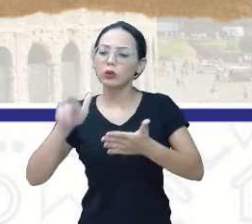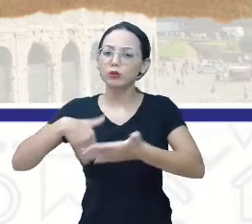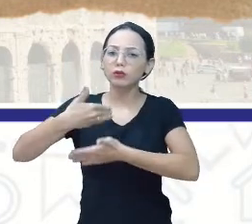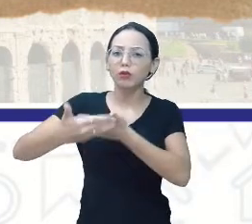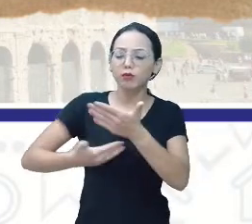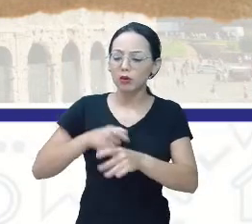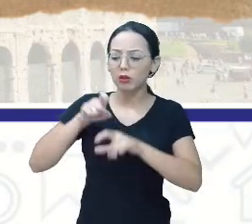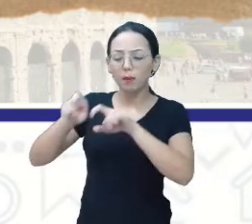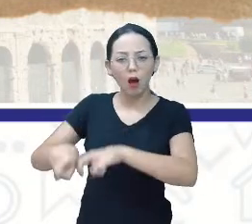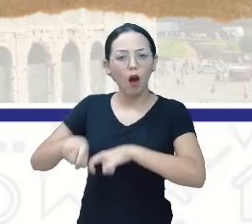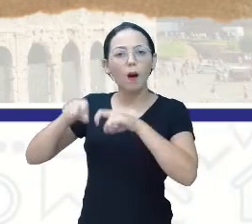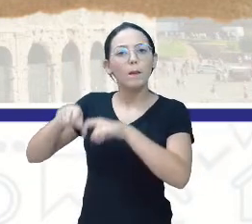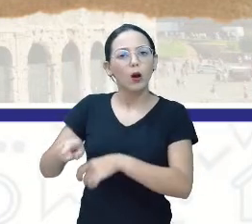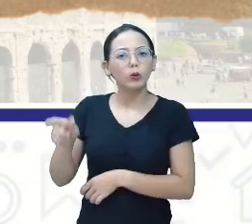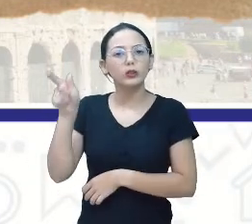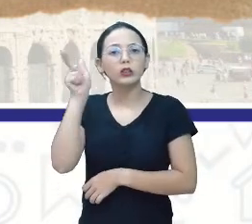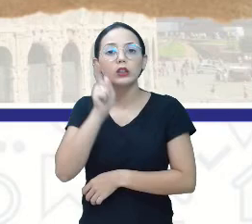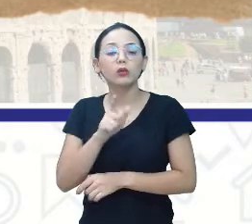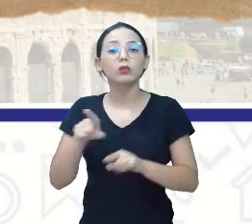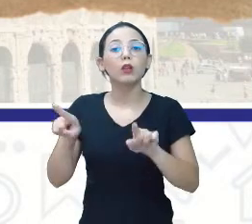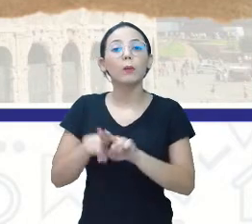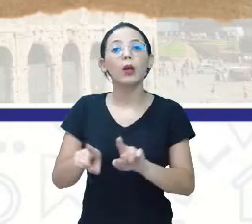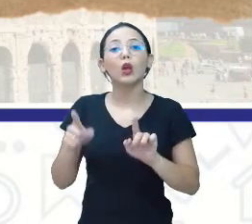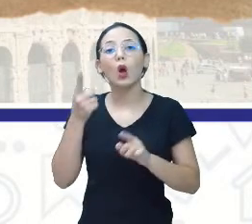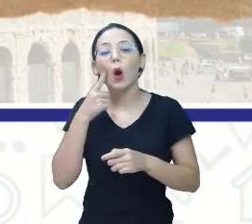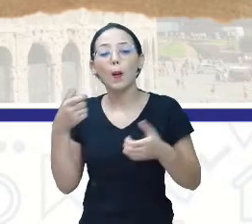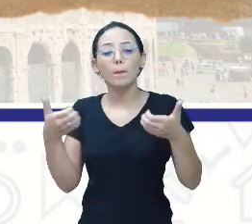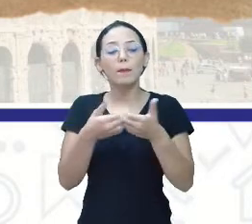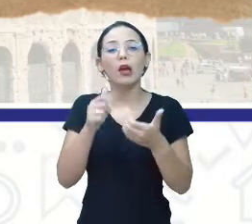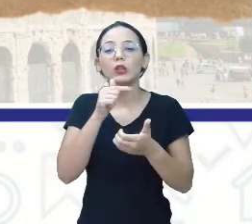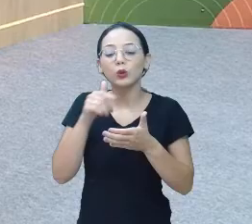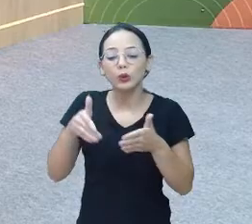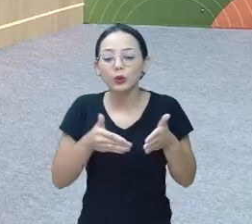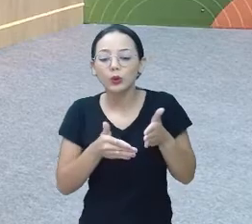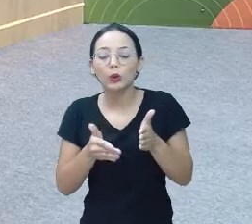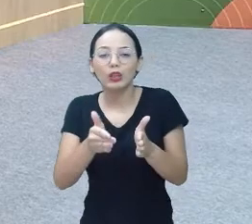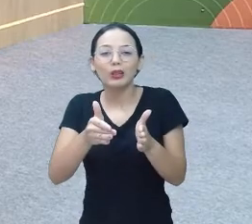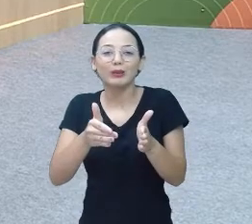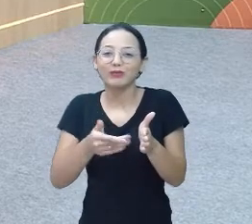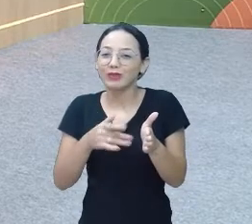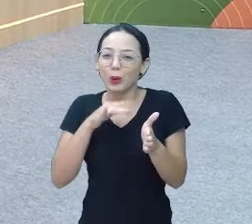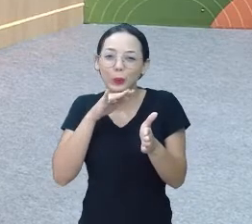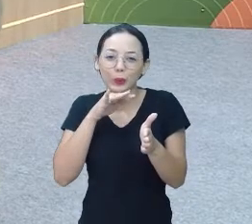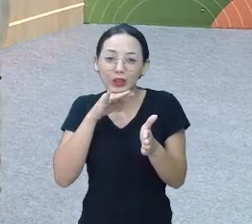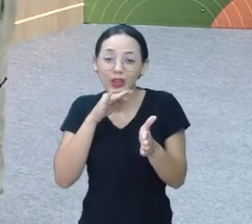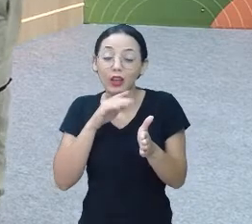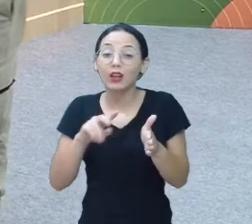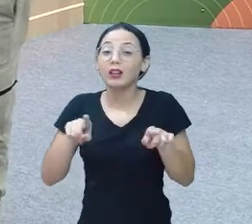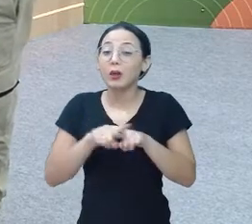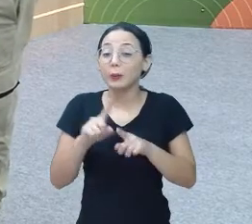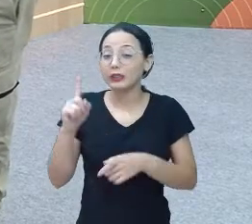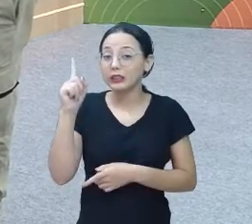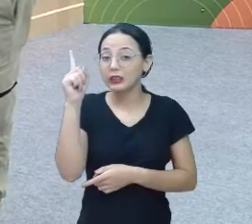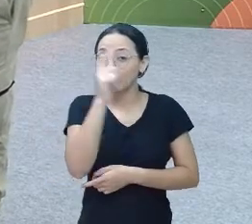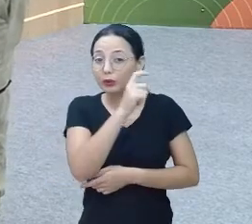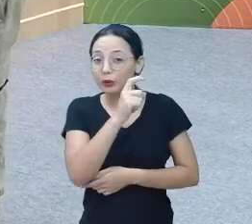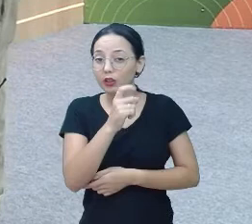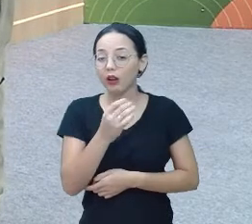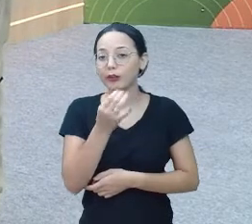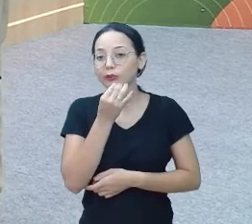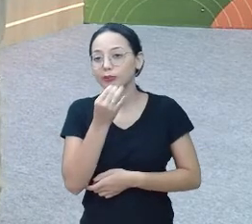da agricultura. O litoral romano, em compensação, ele era pouco recortado, o que dificultava, por